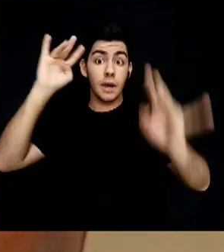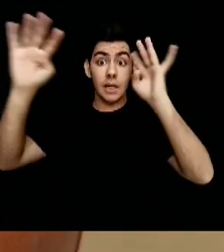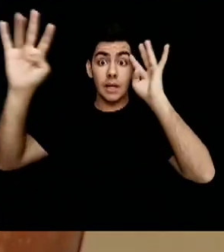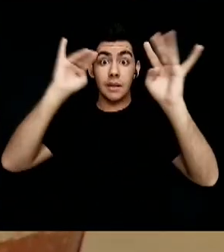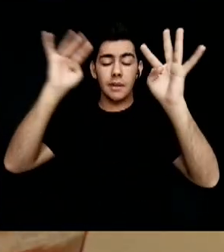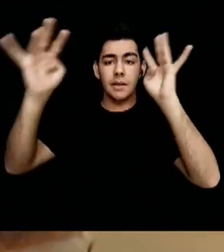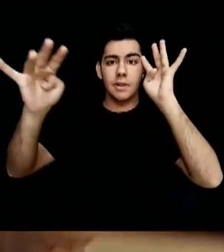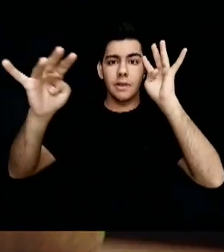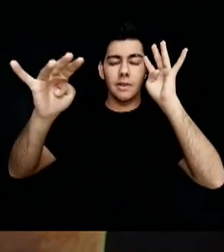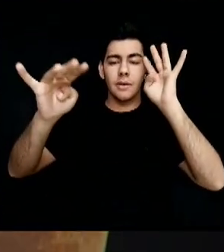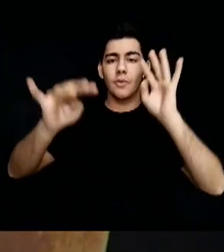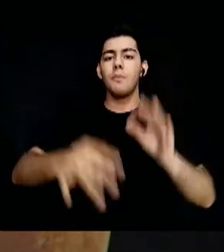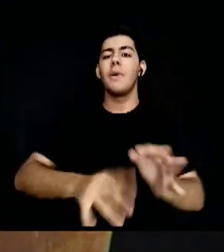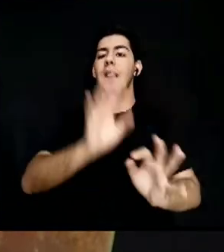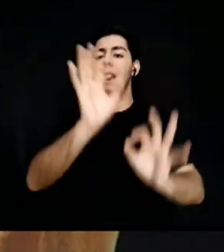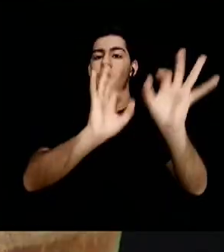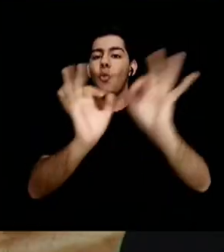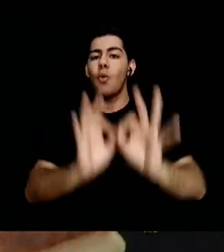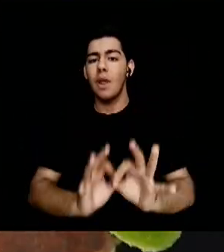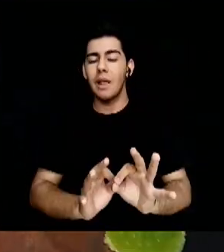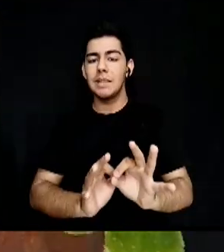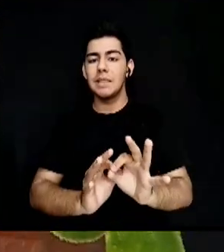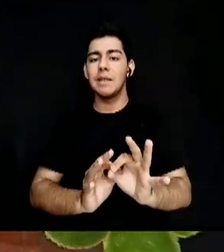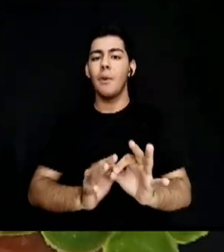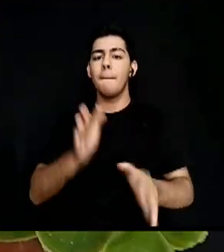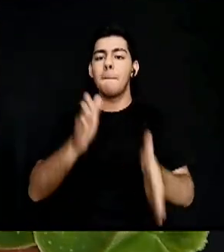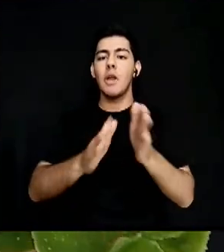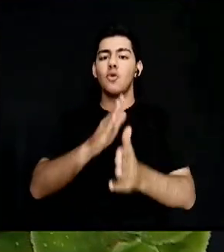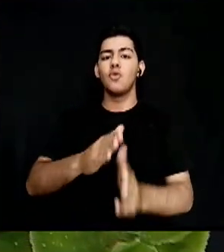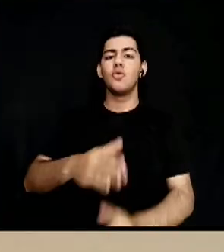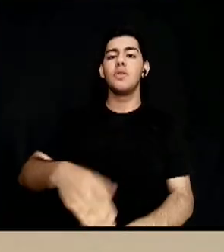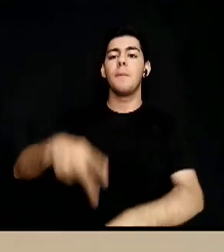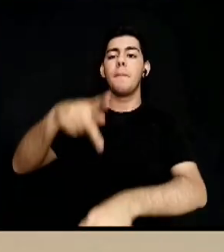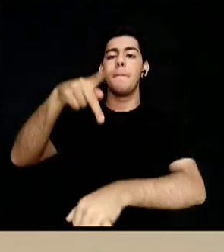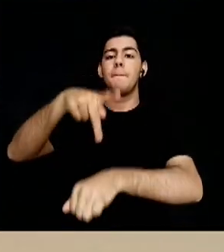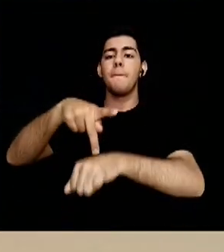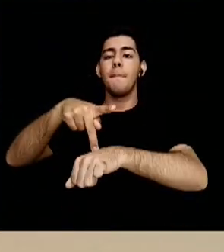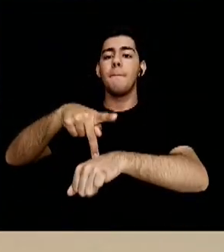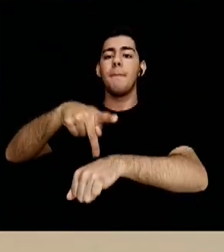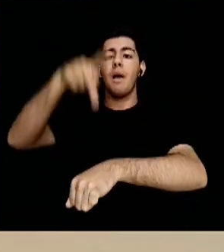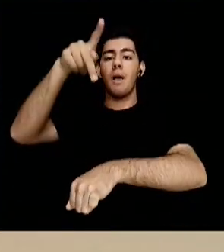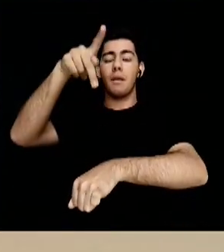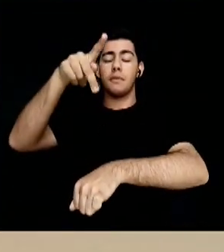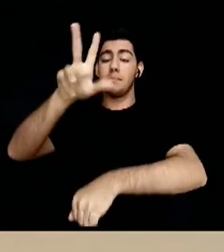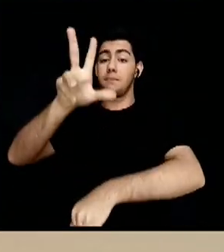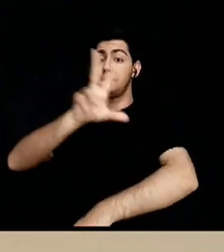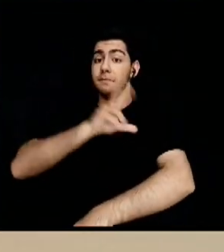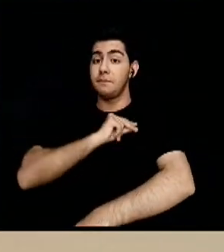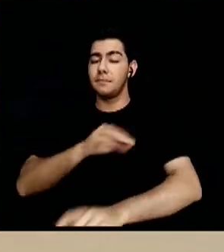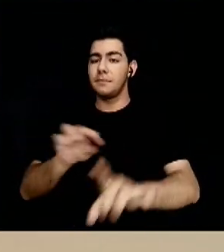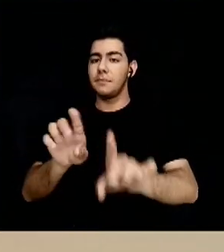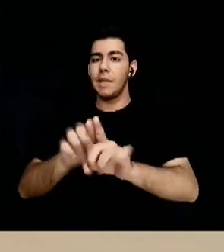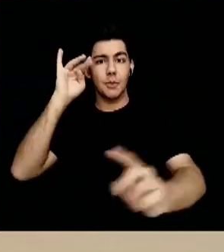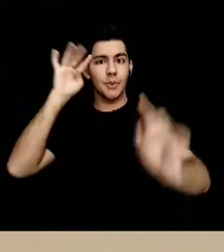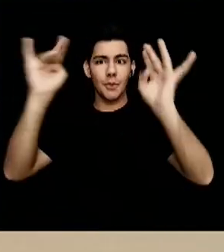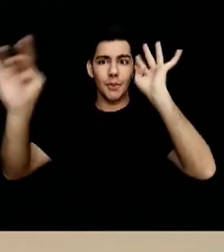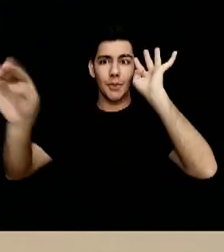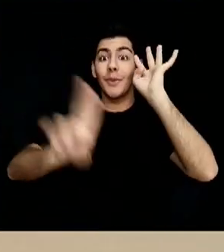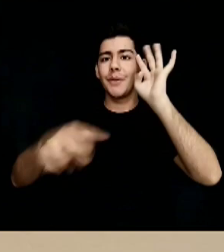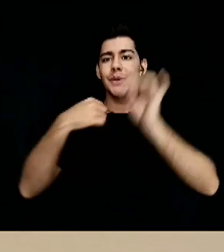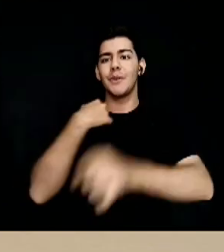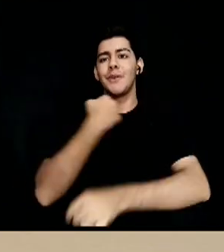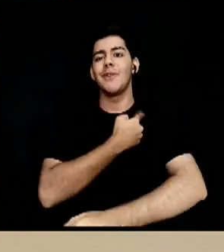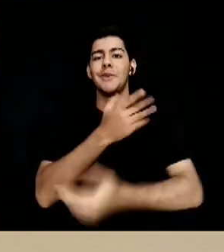Exatamente. Dentro do vasinho, como ia ficar bonitinho. É verdade. Aí é usar a criatividade, né? Que é algo que a gente começa a